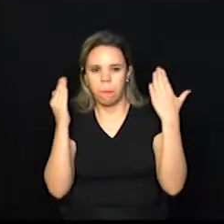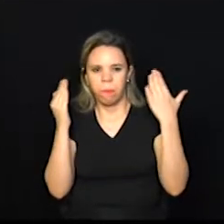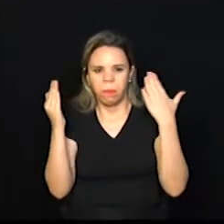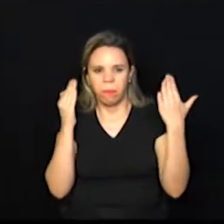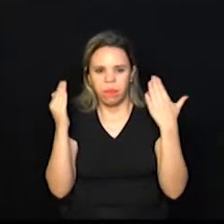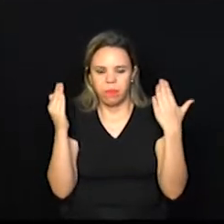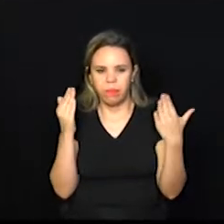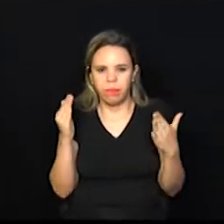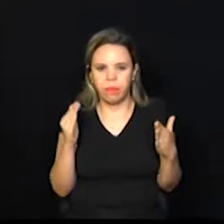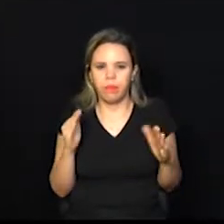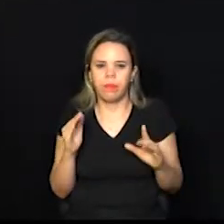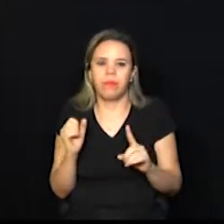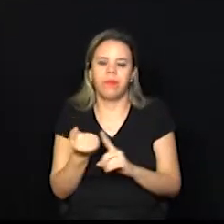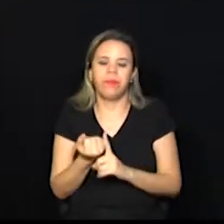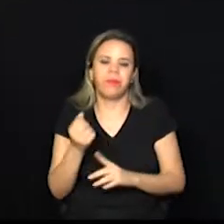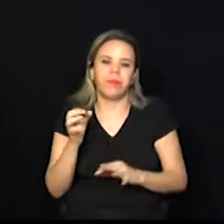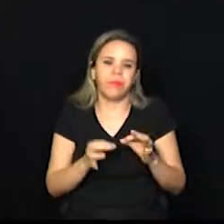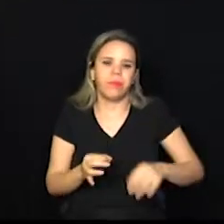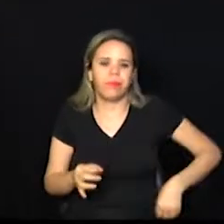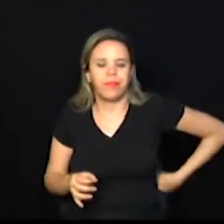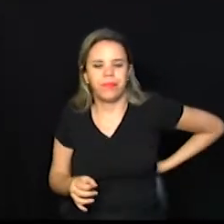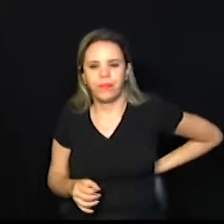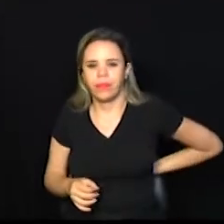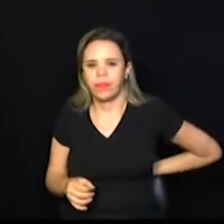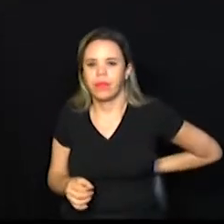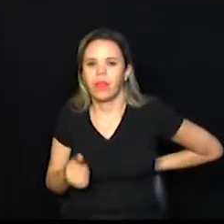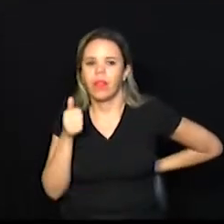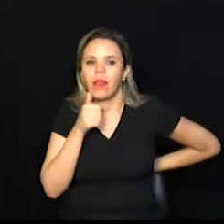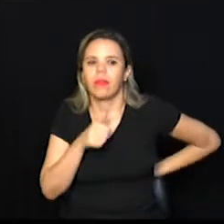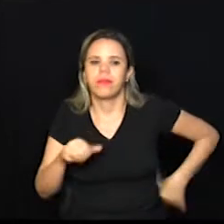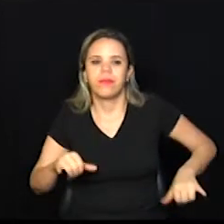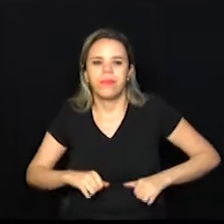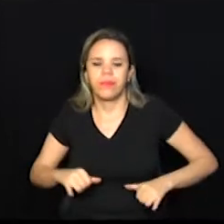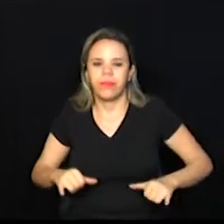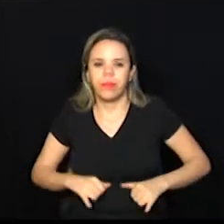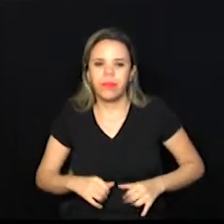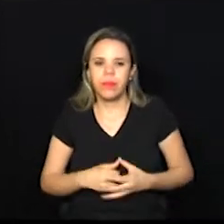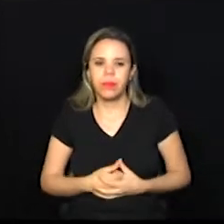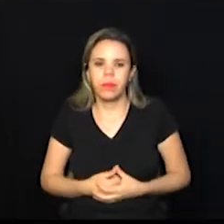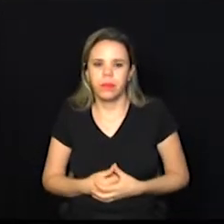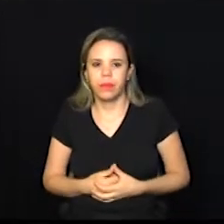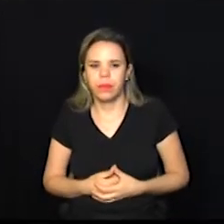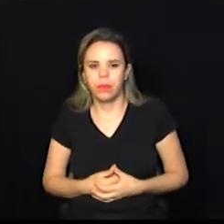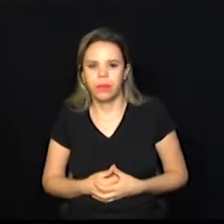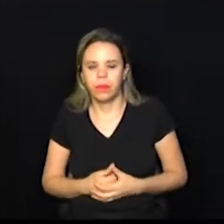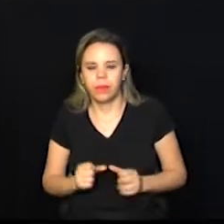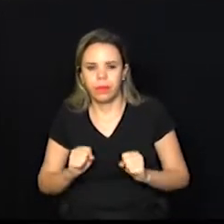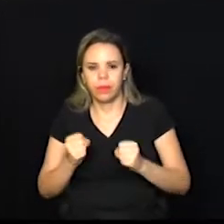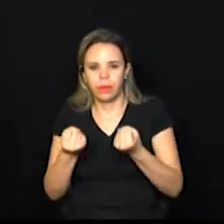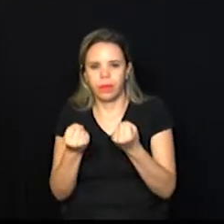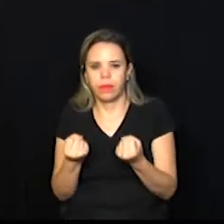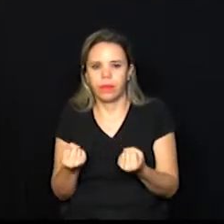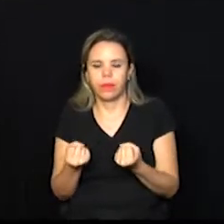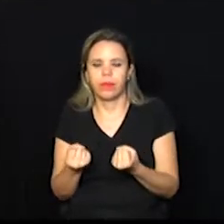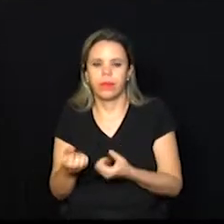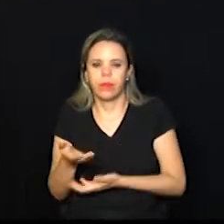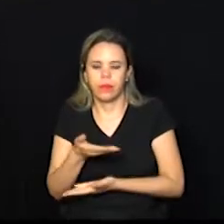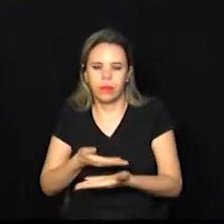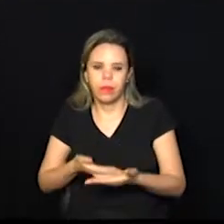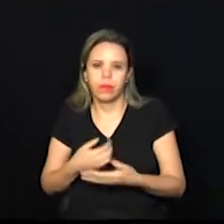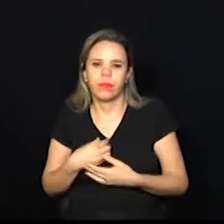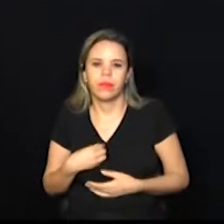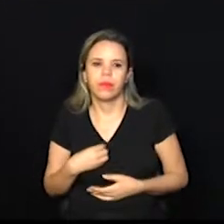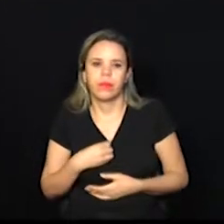de psicologia, social e jurídica, a mulher que sofre violência, e no seu fortalecimento no âmbito